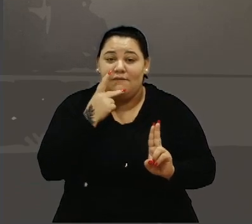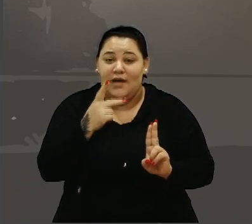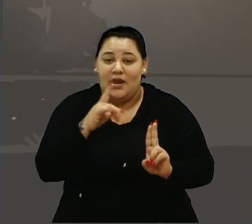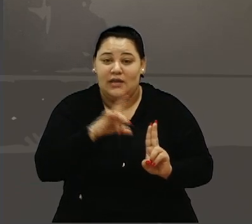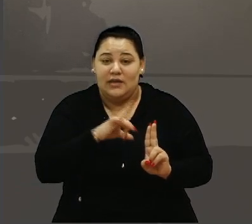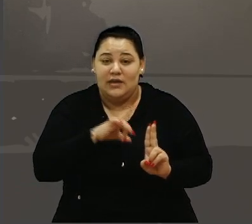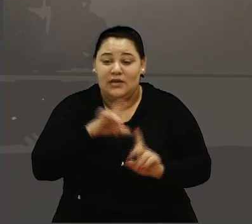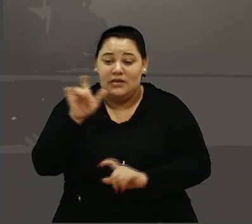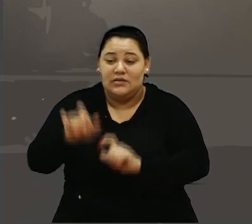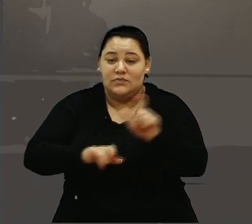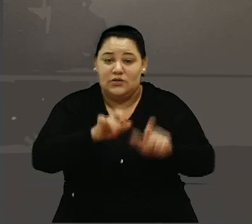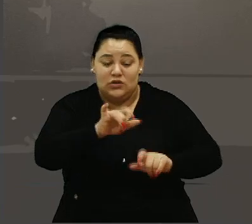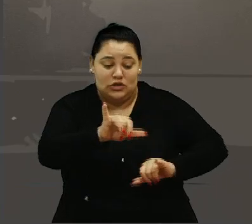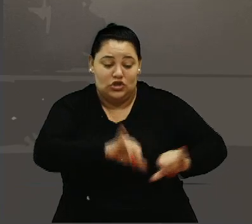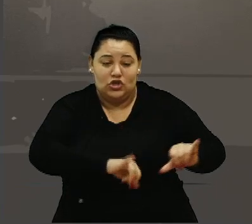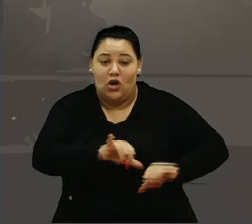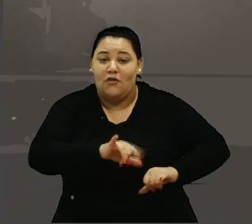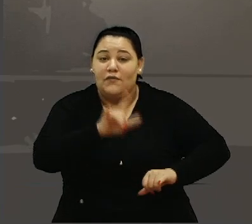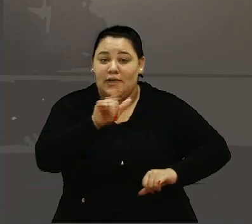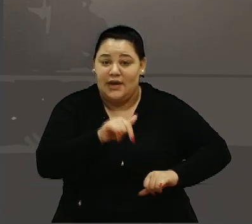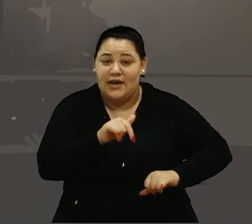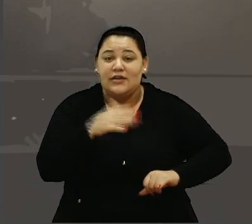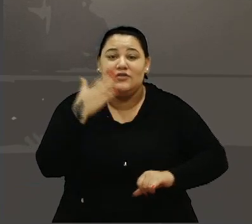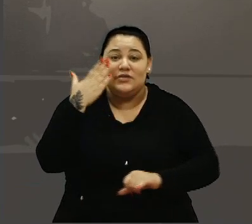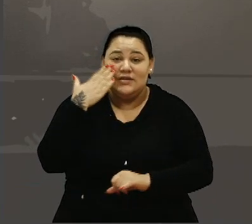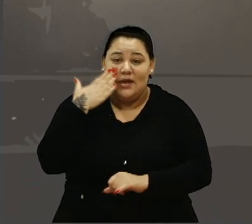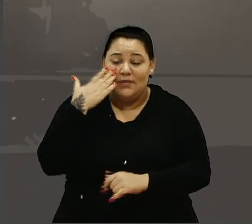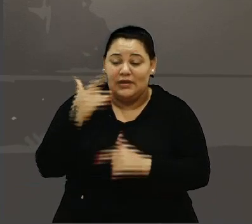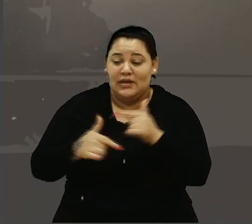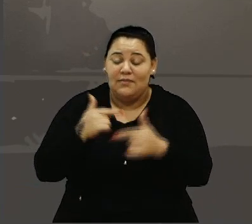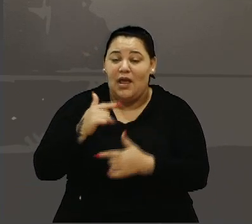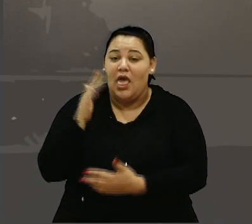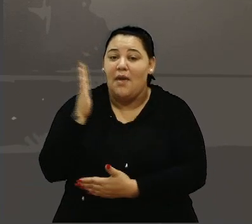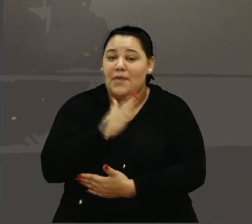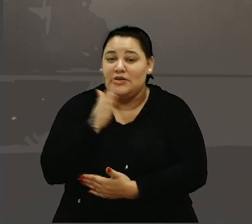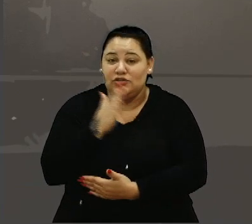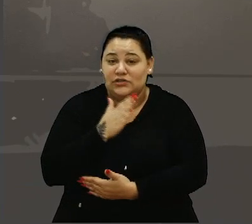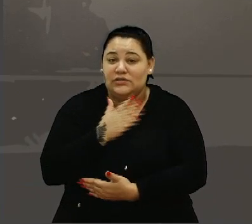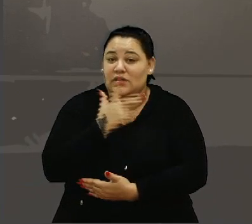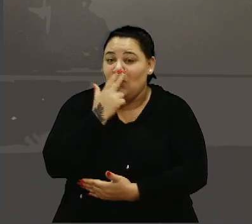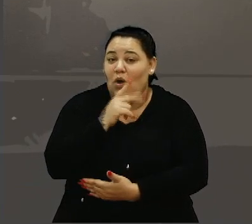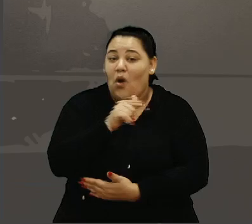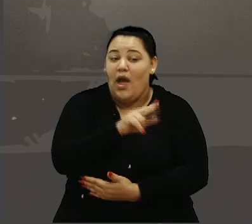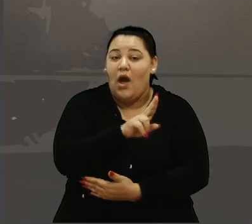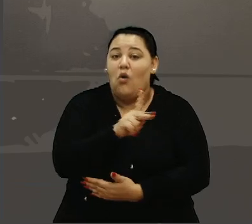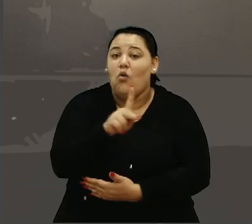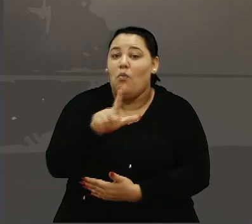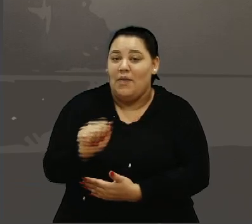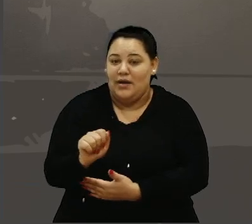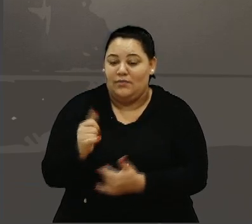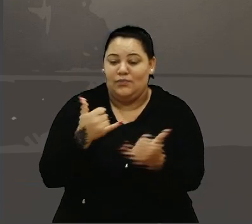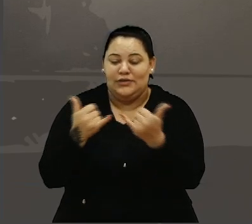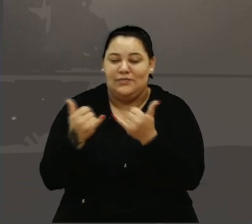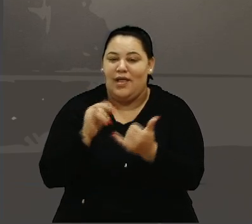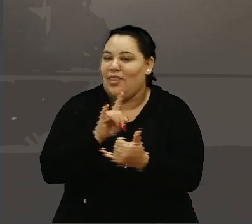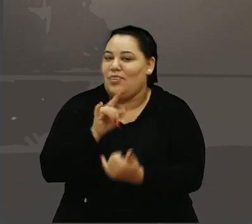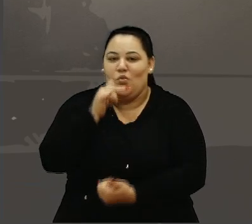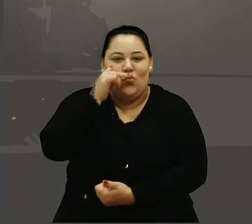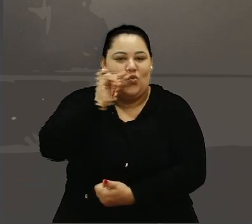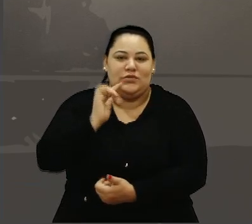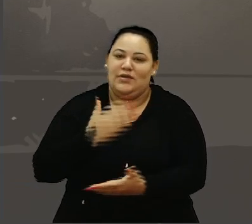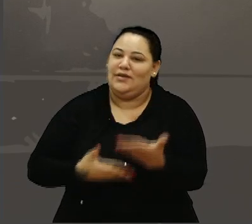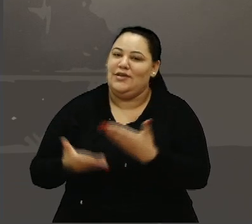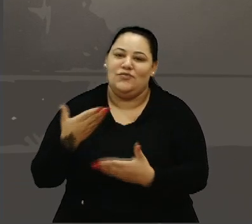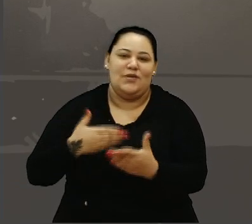que sofrem com isso é que mesmo em serviços de emergência, como é o caso da UPA, elas não conseguem esse